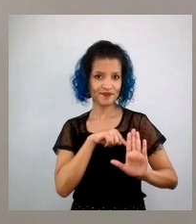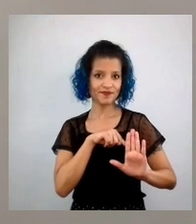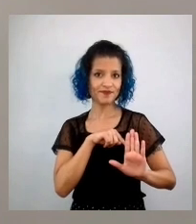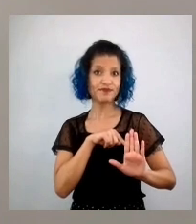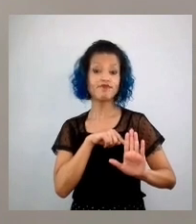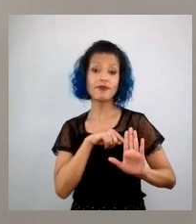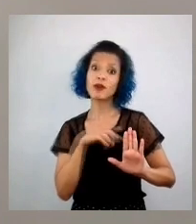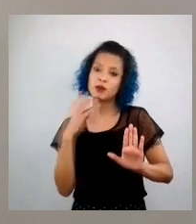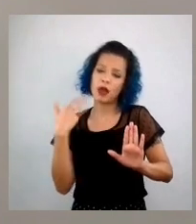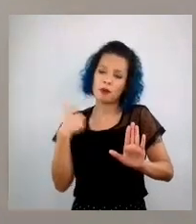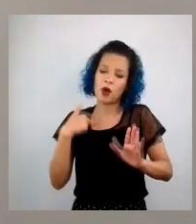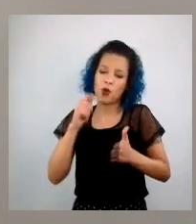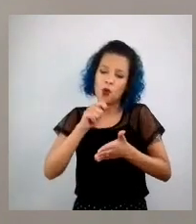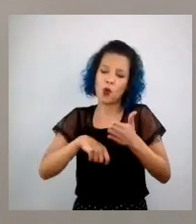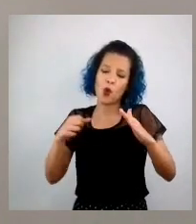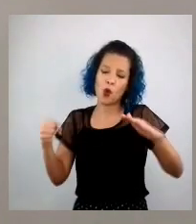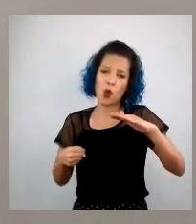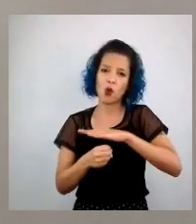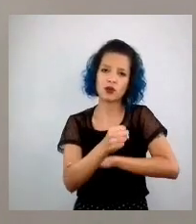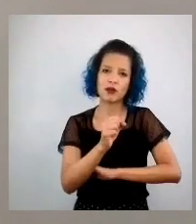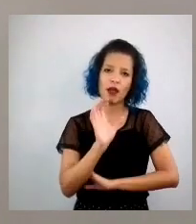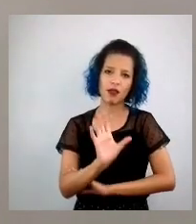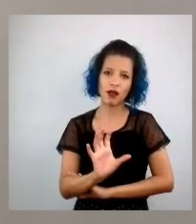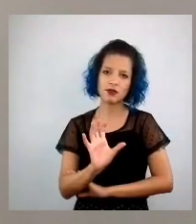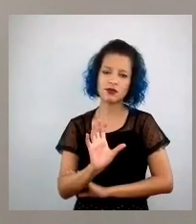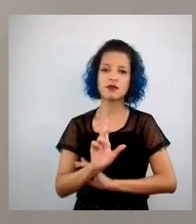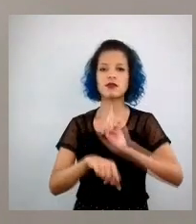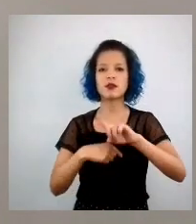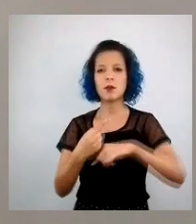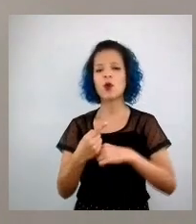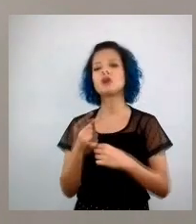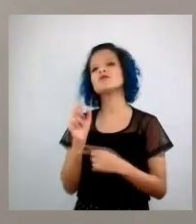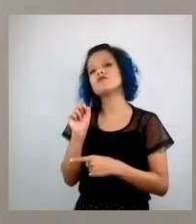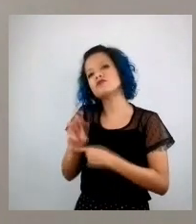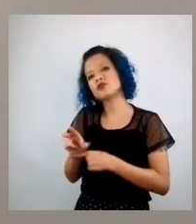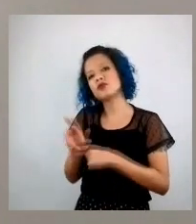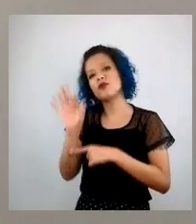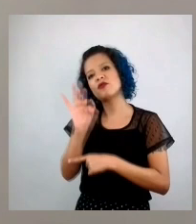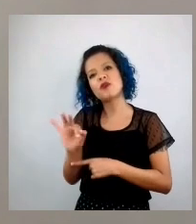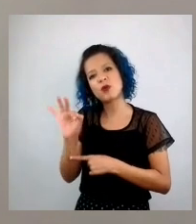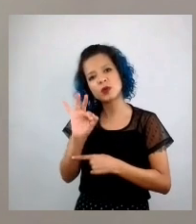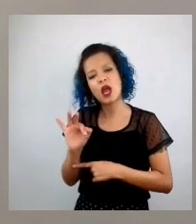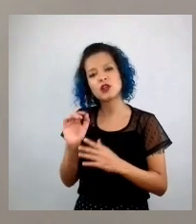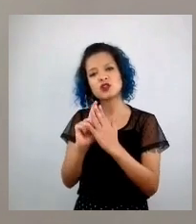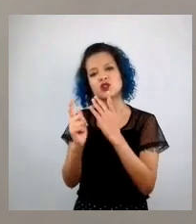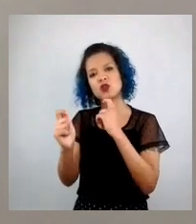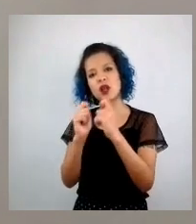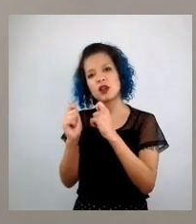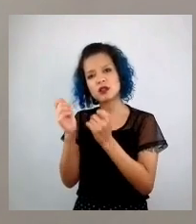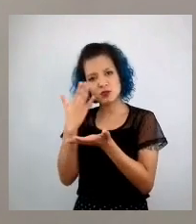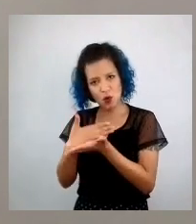época. E aí ali eu comecei a fazer faculdade de jornalismo, dali eu fui trabalhar na Globo News,